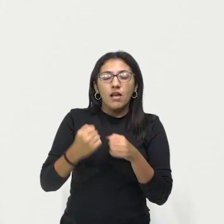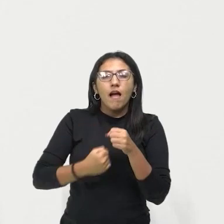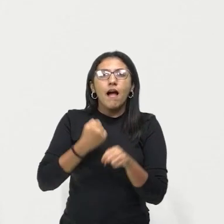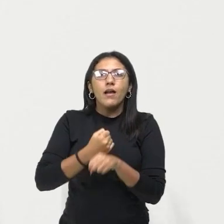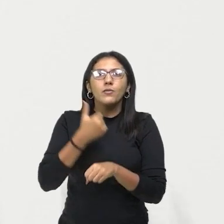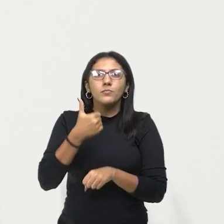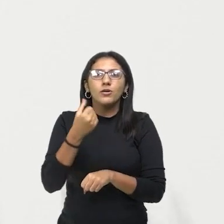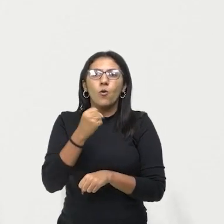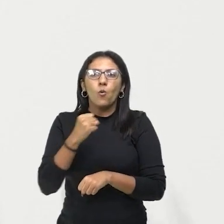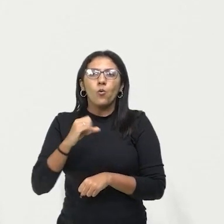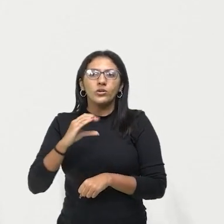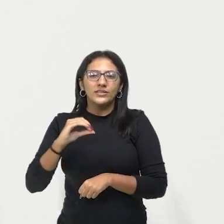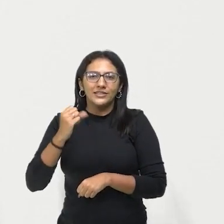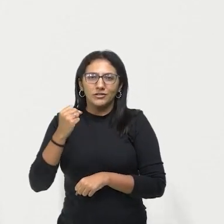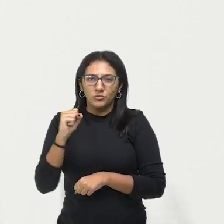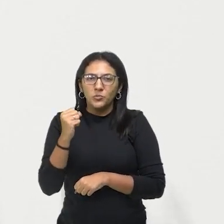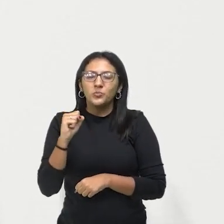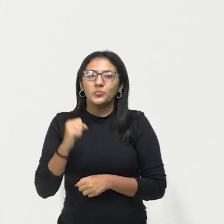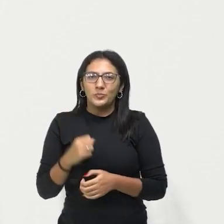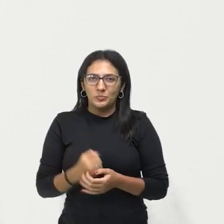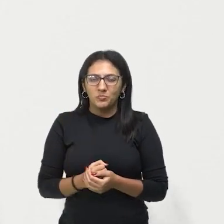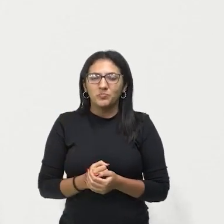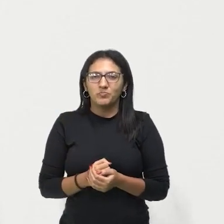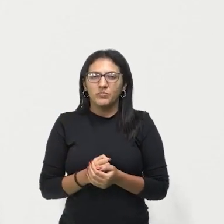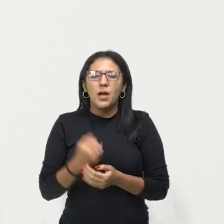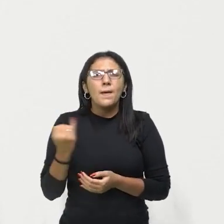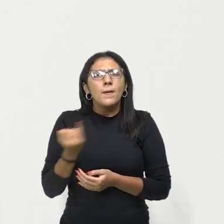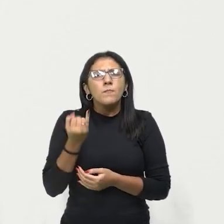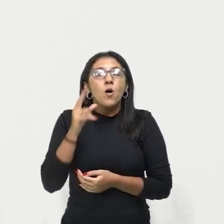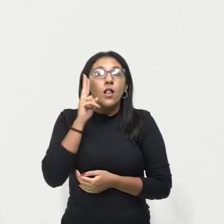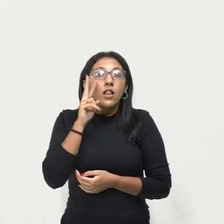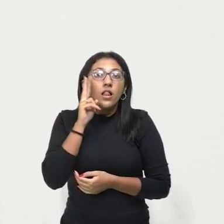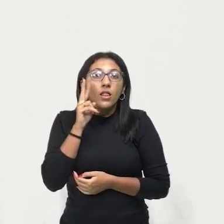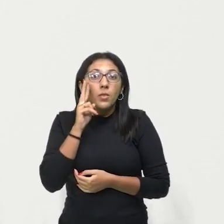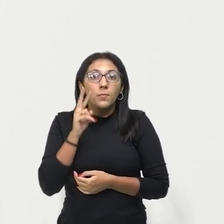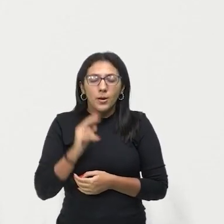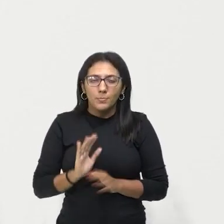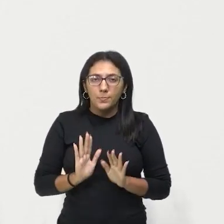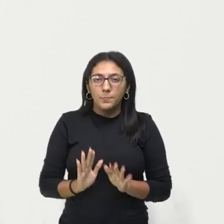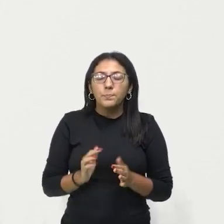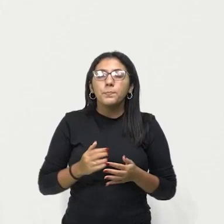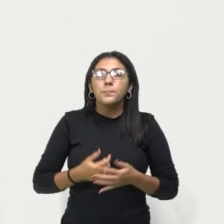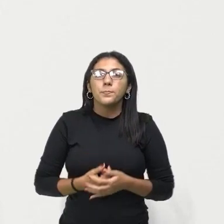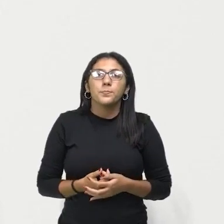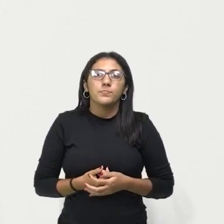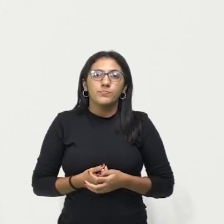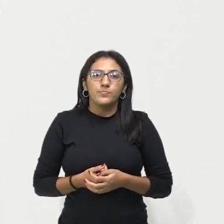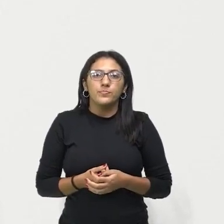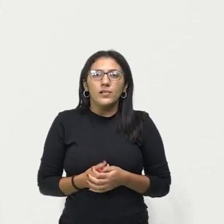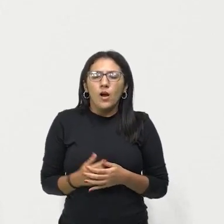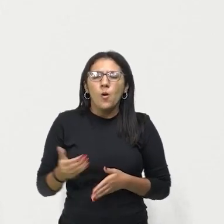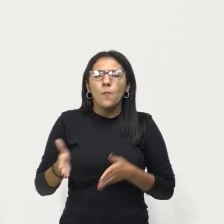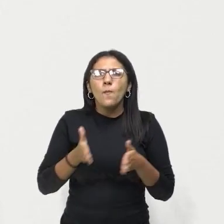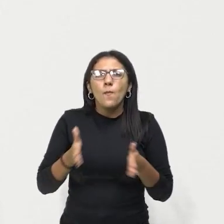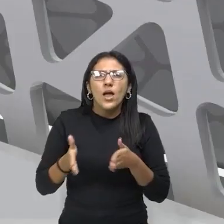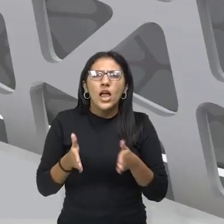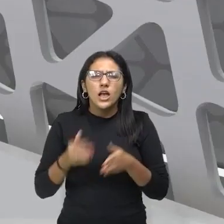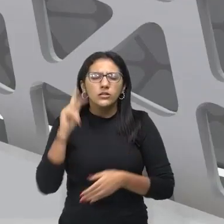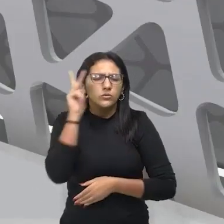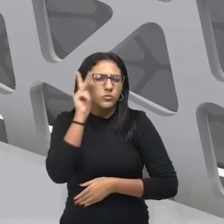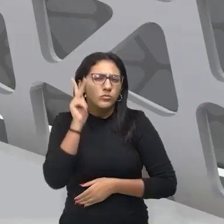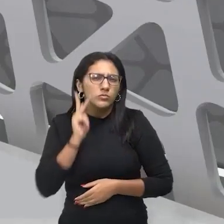1808. Tá? É importante destacar aqui, por quê? Porque o momento na